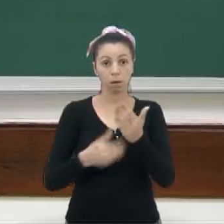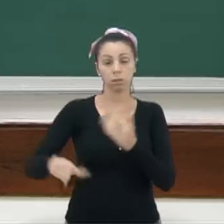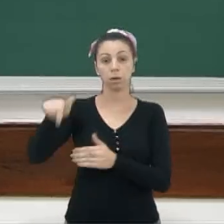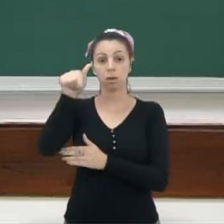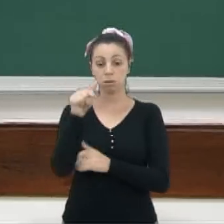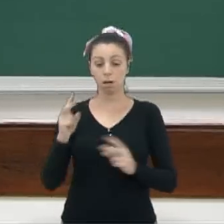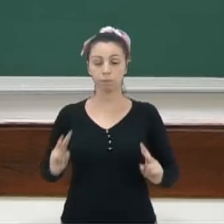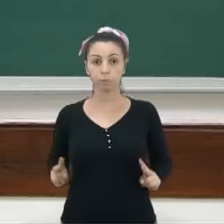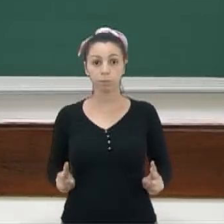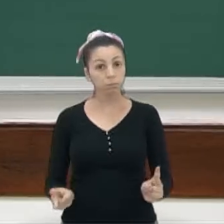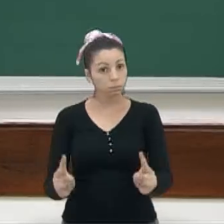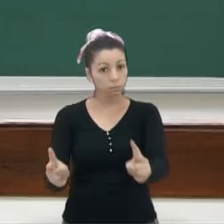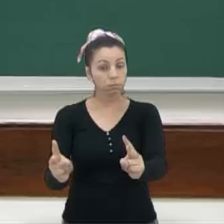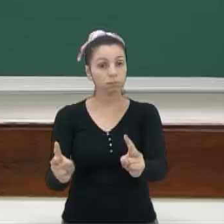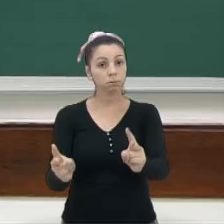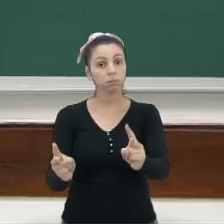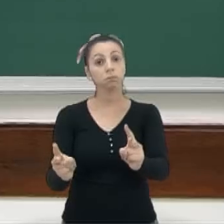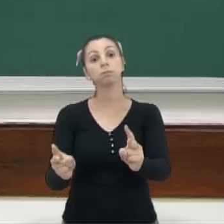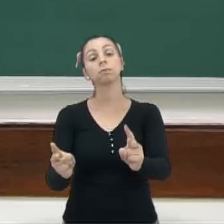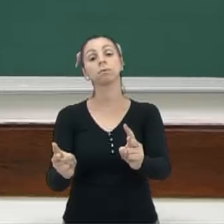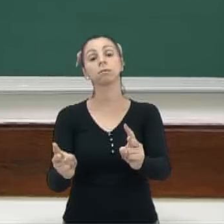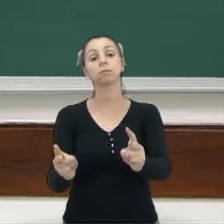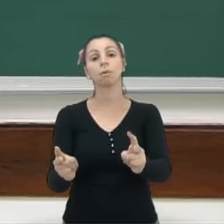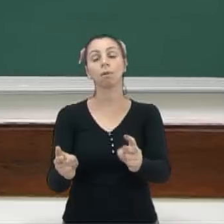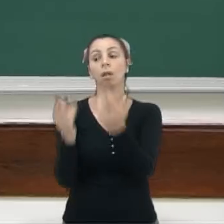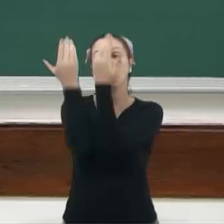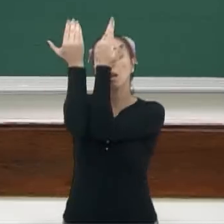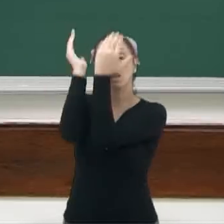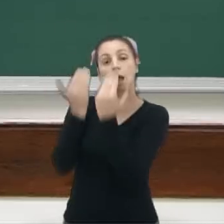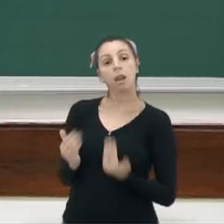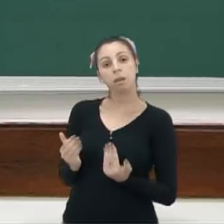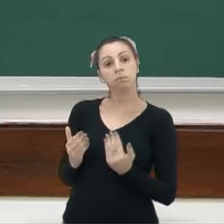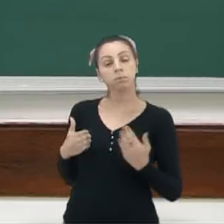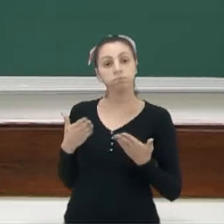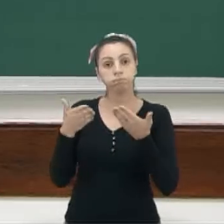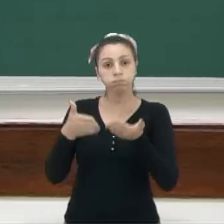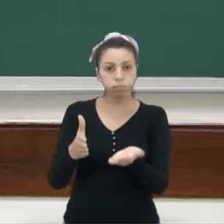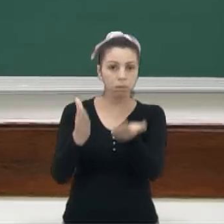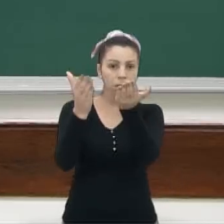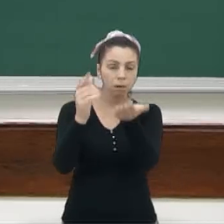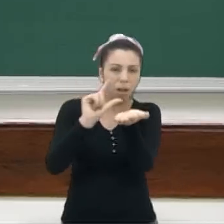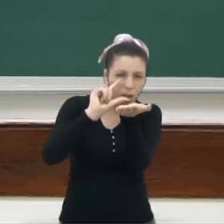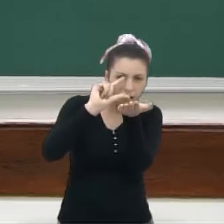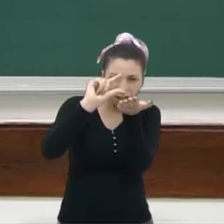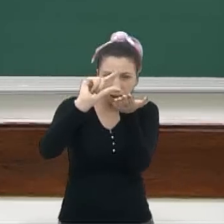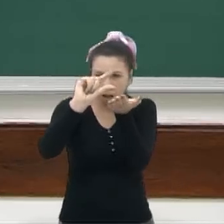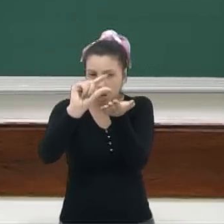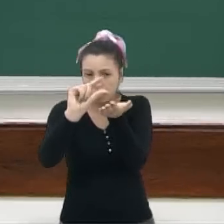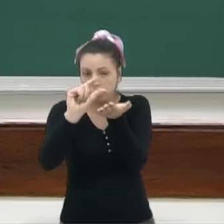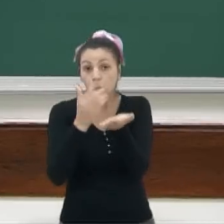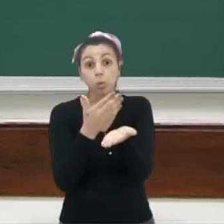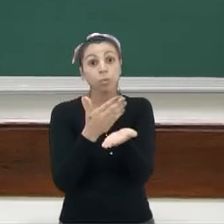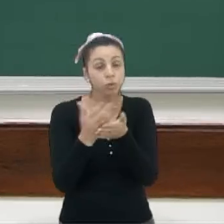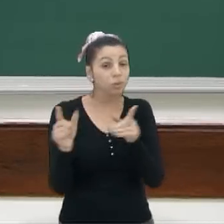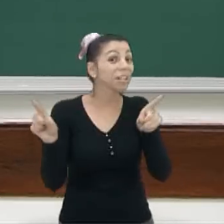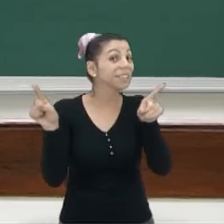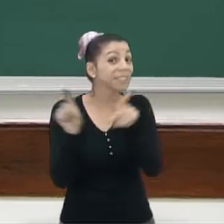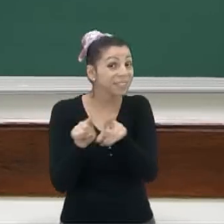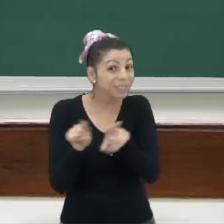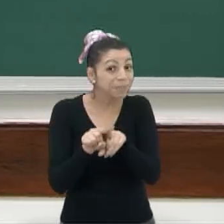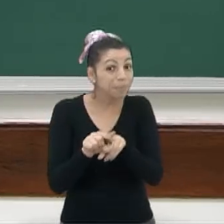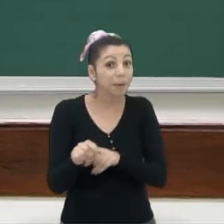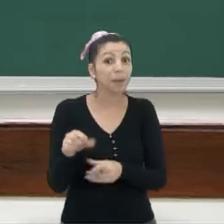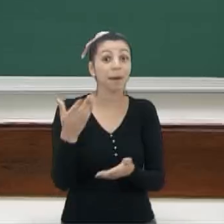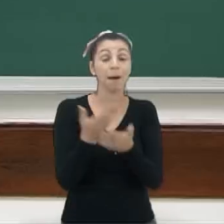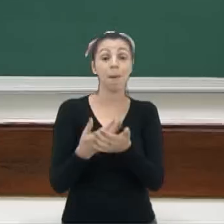dando continuidade na análise das grandes navegações. E a gente vai continuar na aula 8 também. Por quê? Porque a